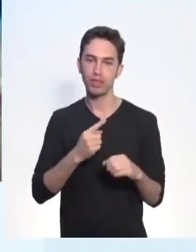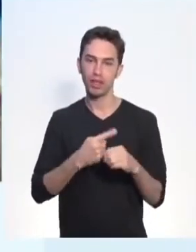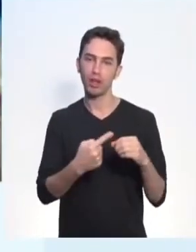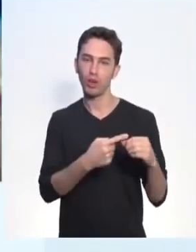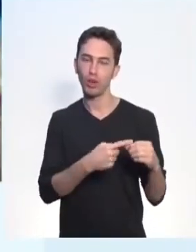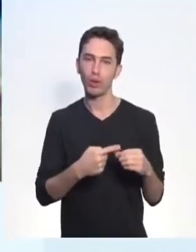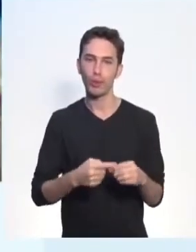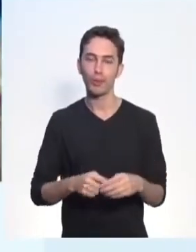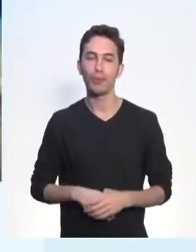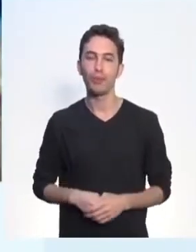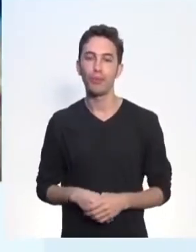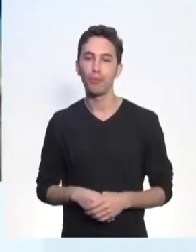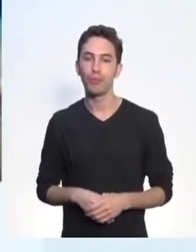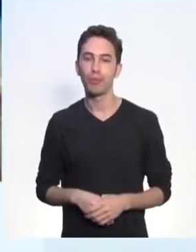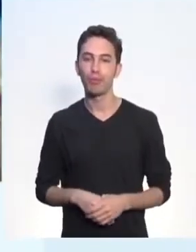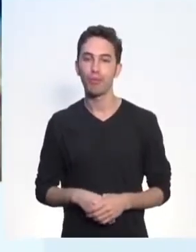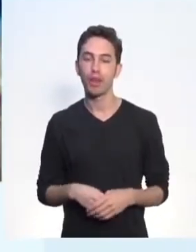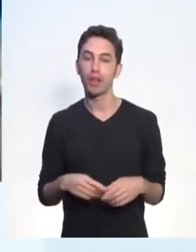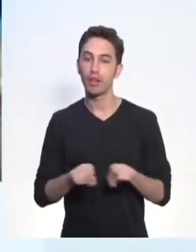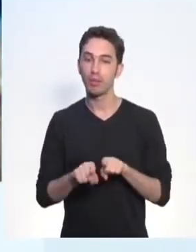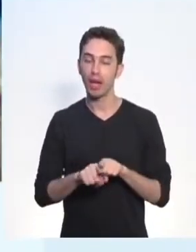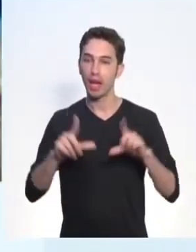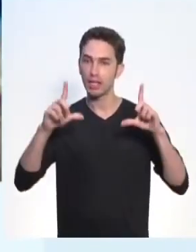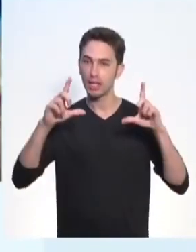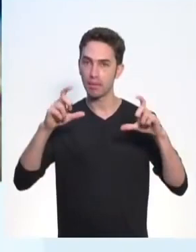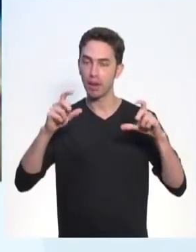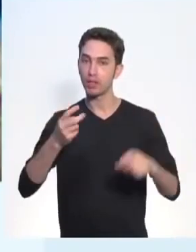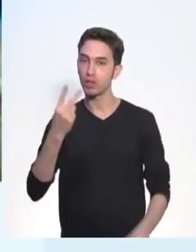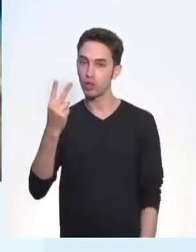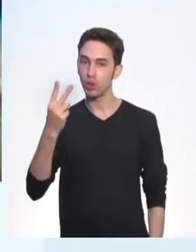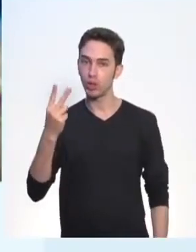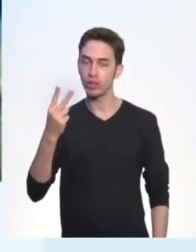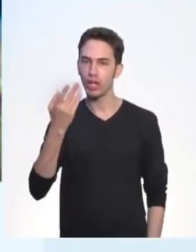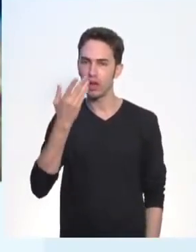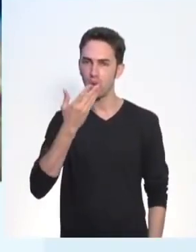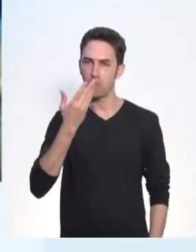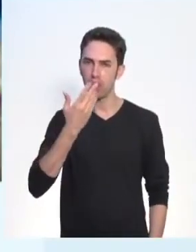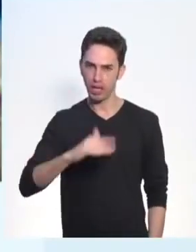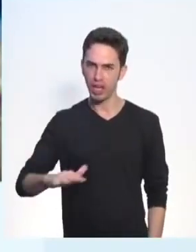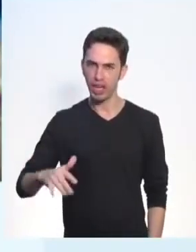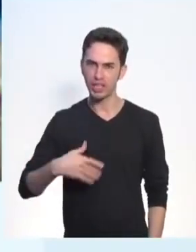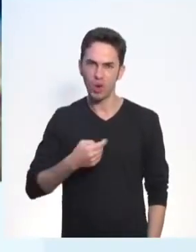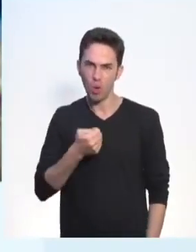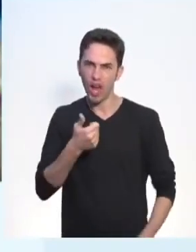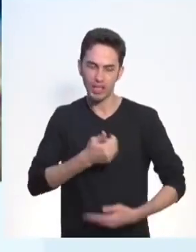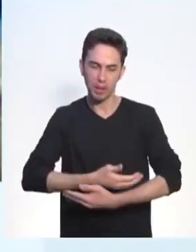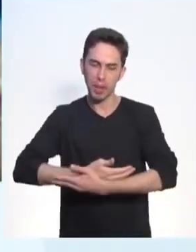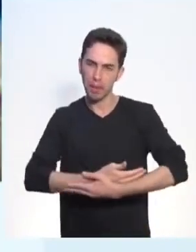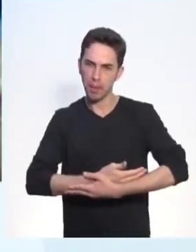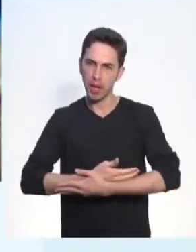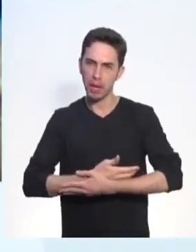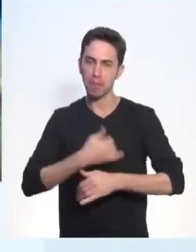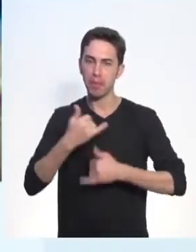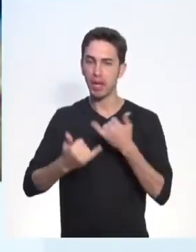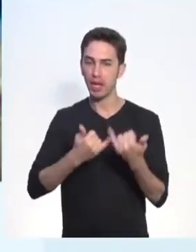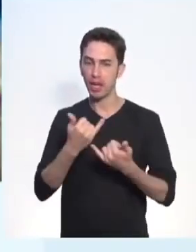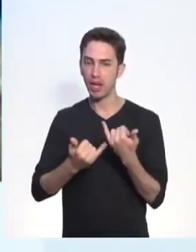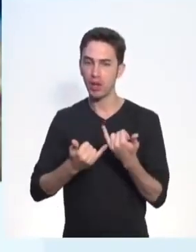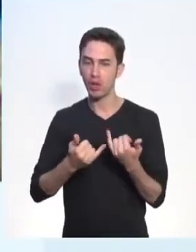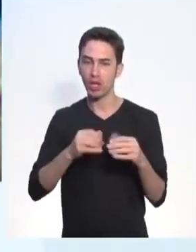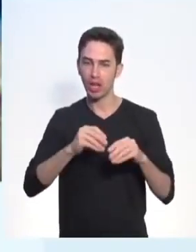imagem 2, que é uma criança, né? Quase que um bebê aqui brincando na areia da praia. Ah,